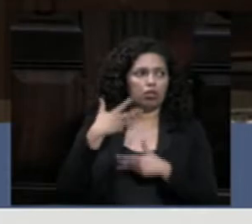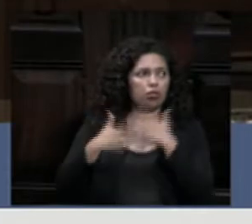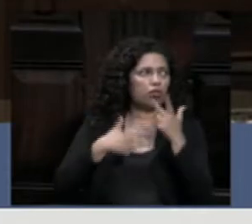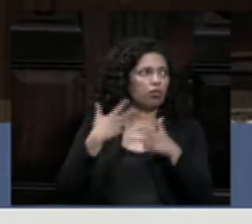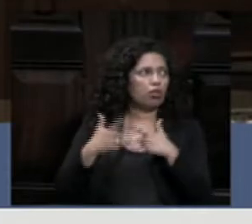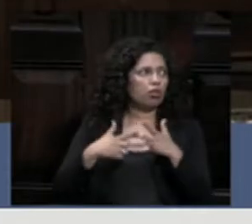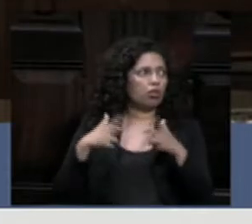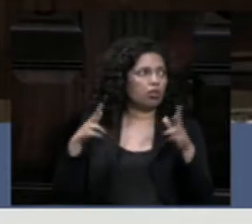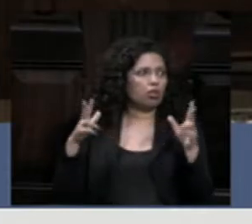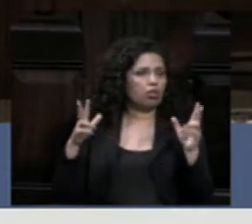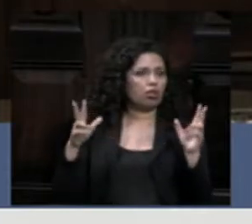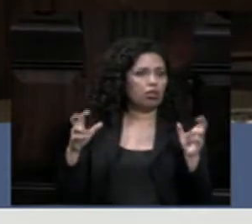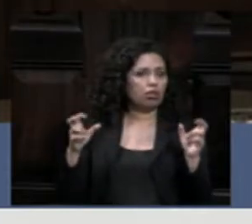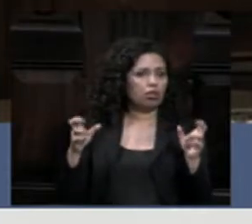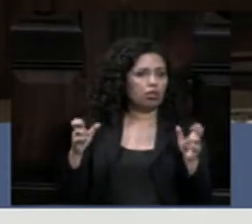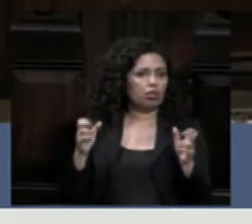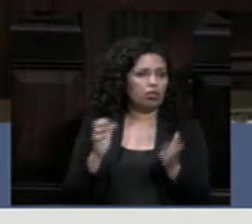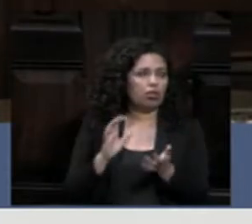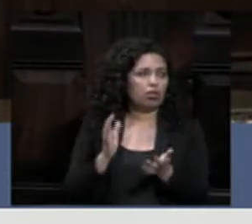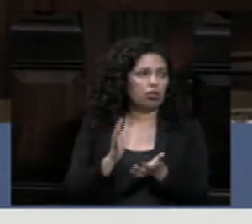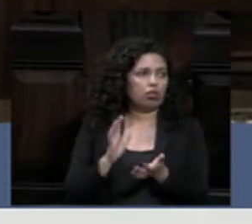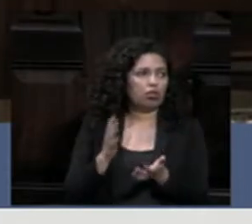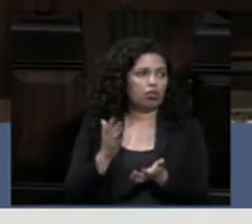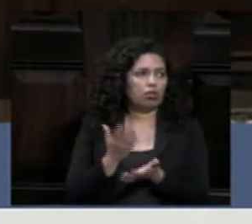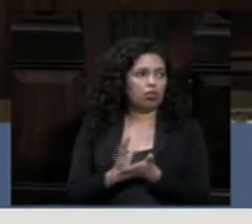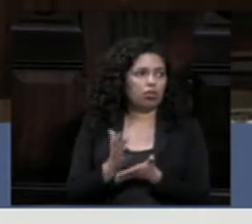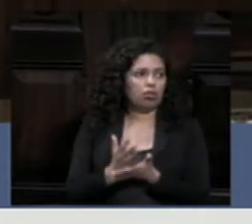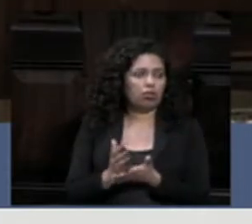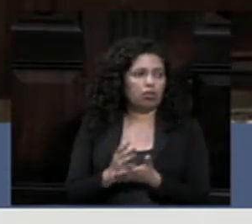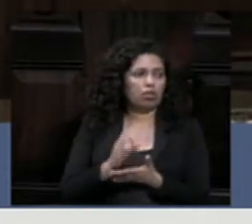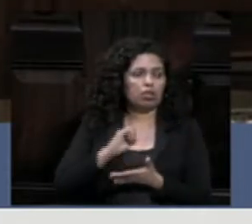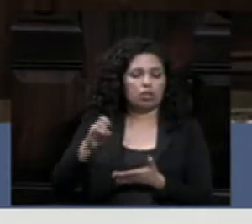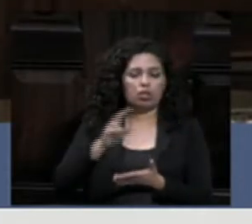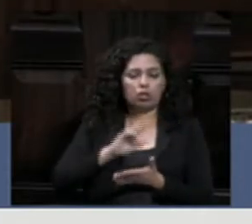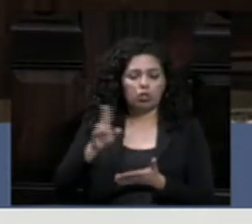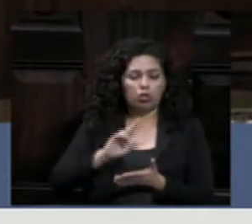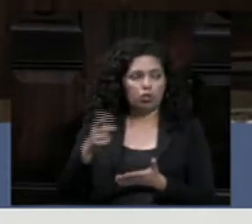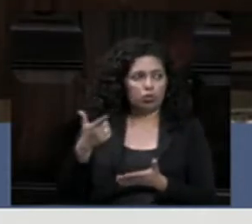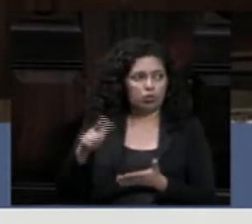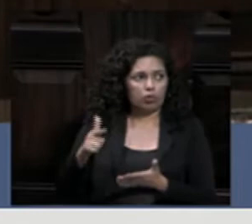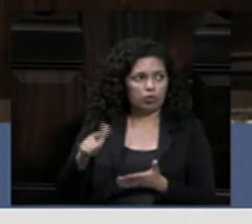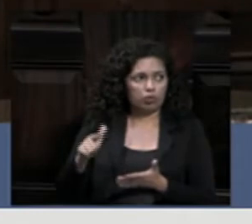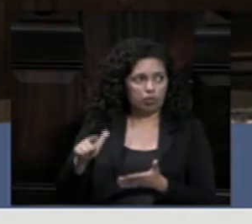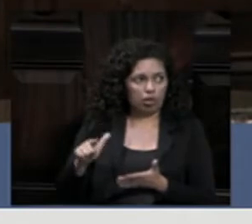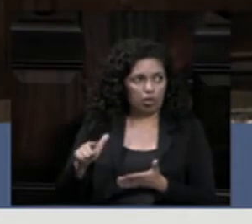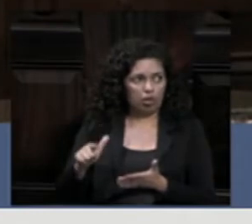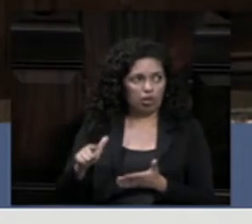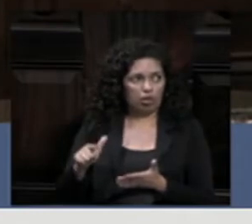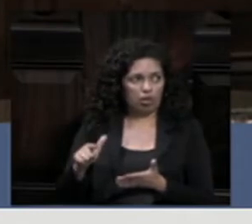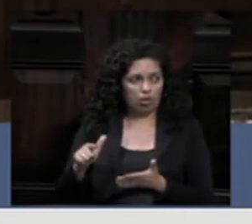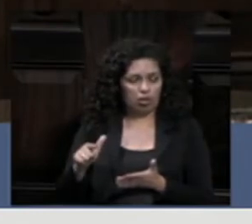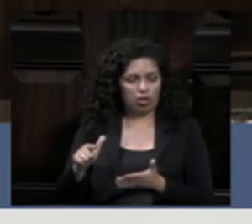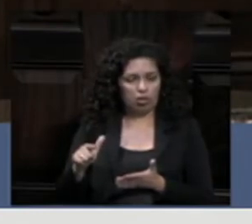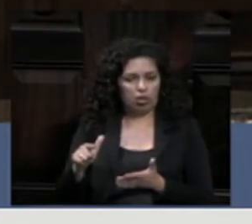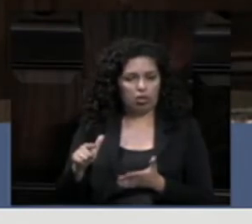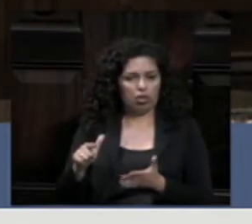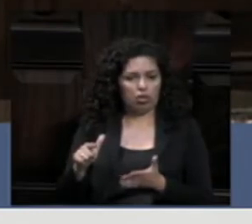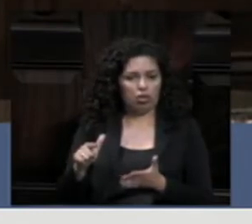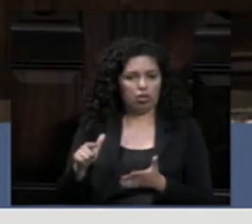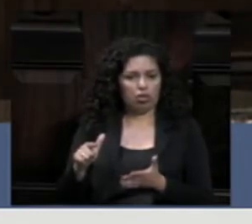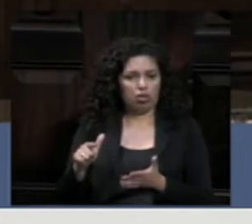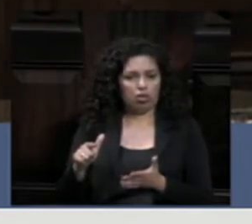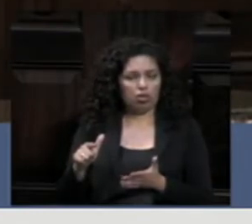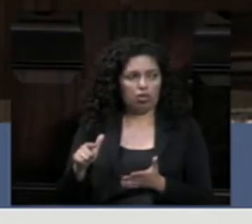Contempla, Vossa Excelência? Se ficar sem o nome, Parque Estadual da Serra da Tiririca, engenheiro José Chacon de